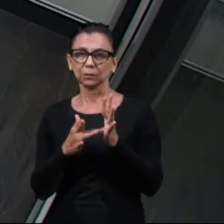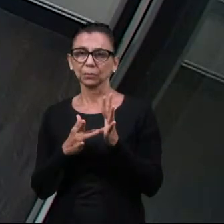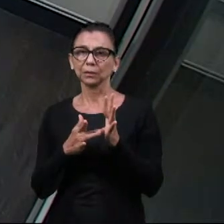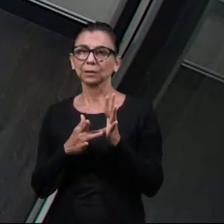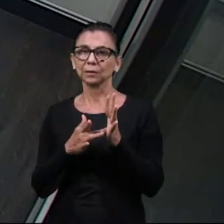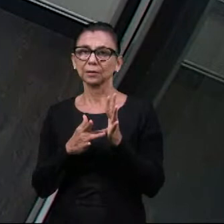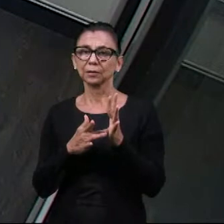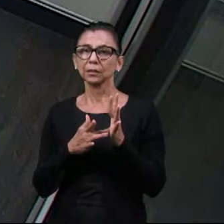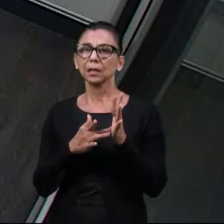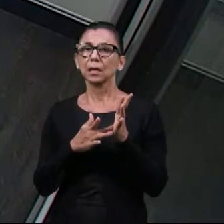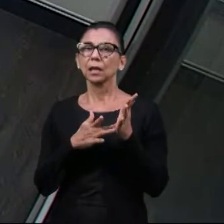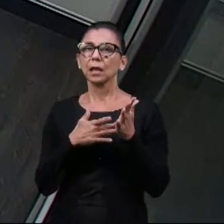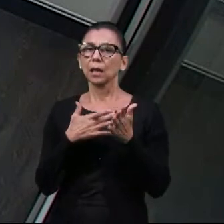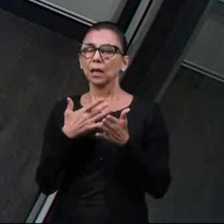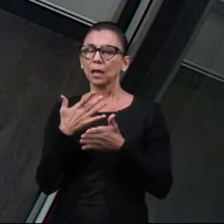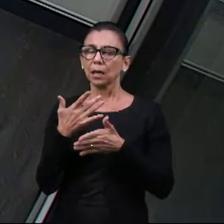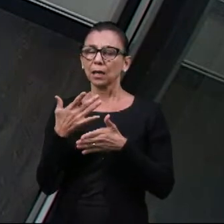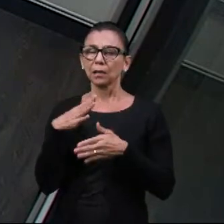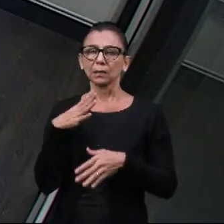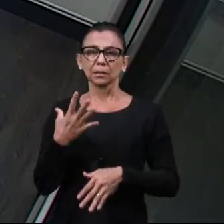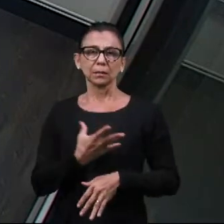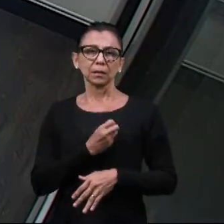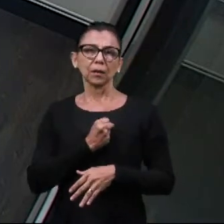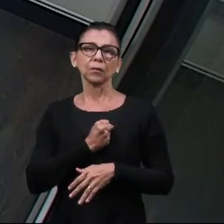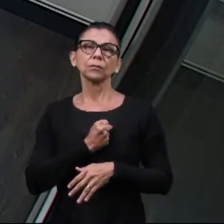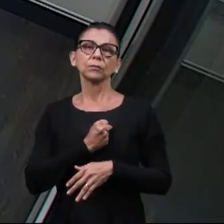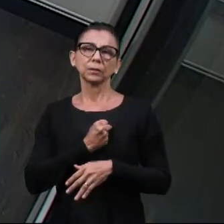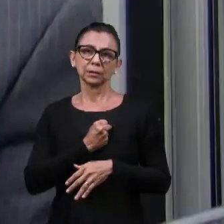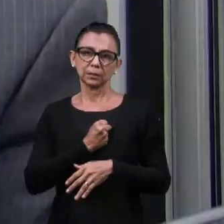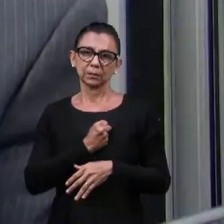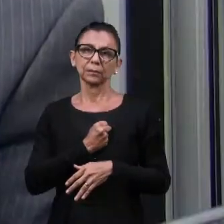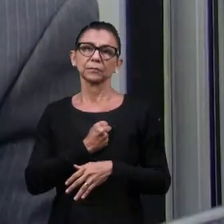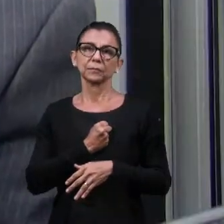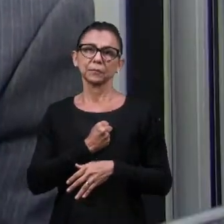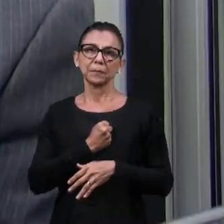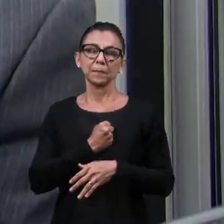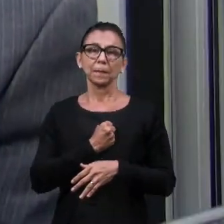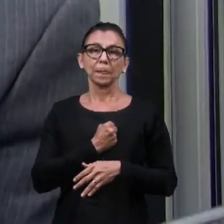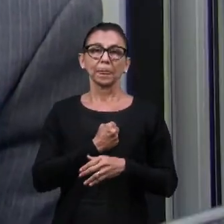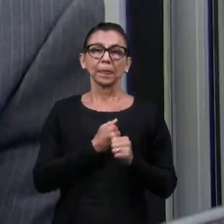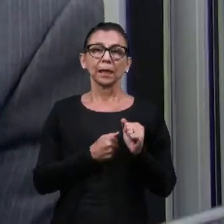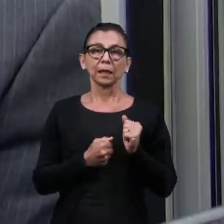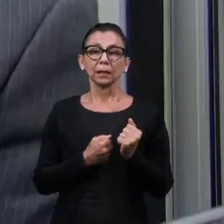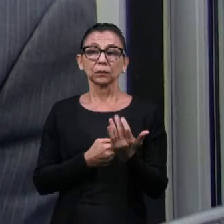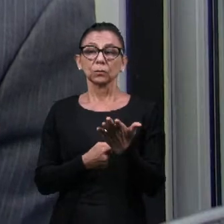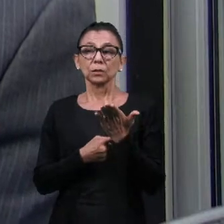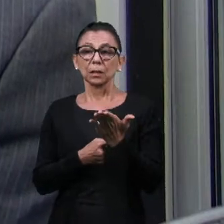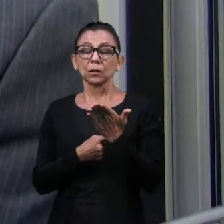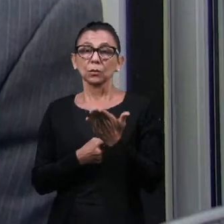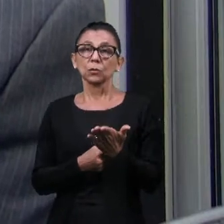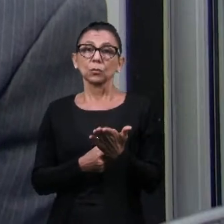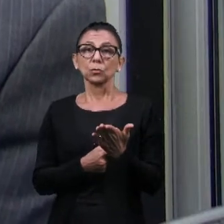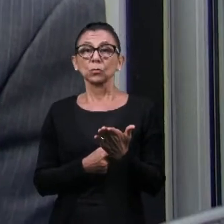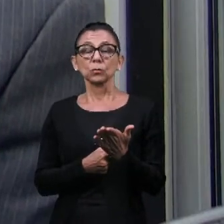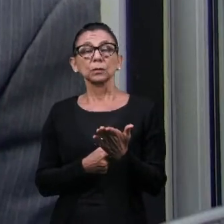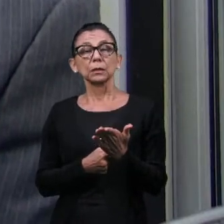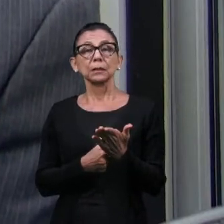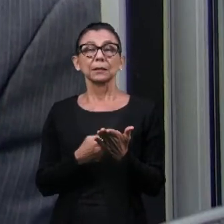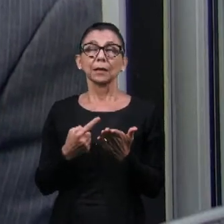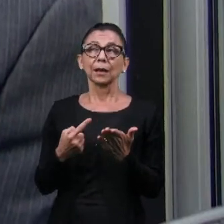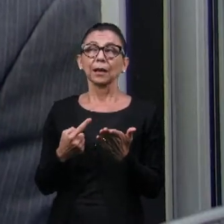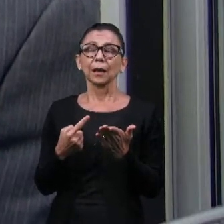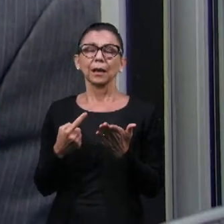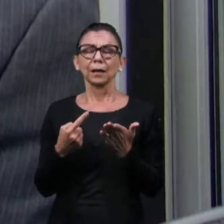ele alimenta, confirma a salvação e nos ajuda a desvencilharmos, né, das preocupações desta vida e tê-lo